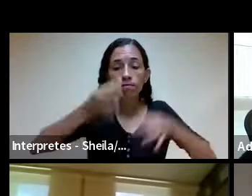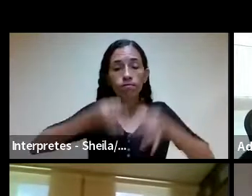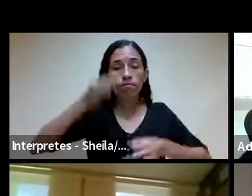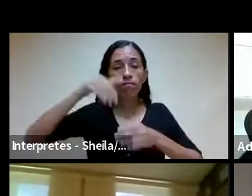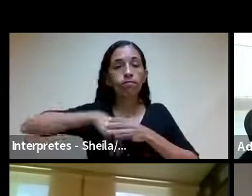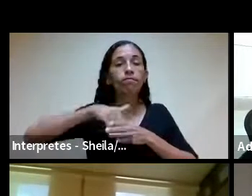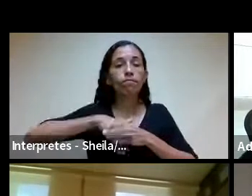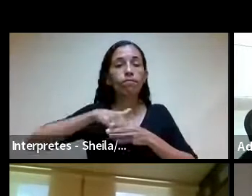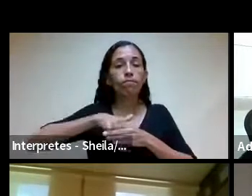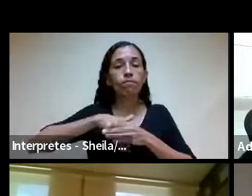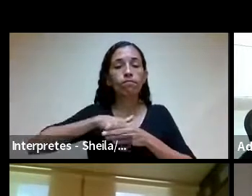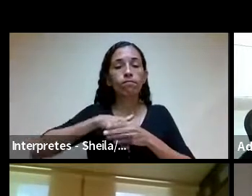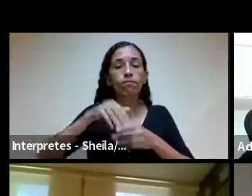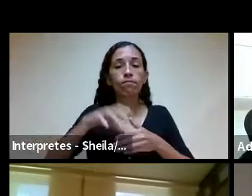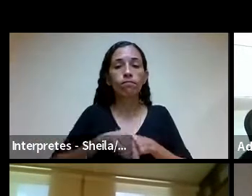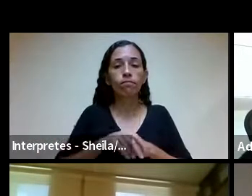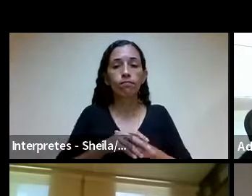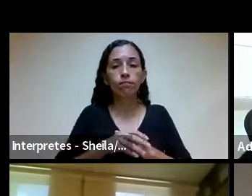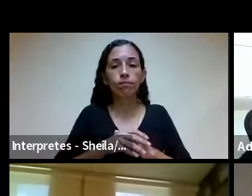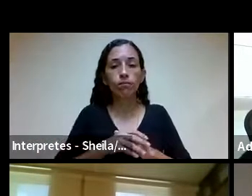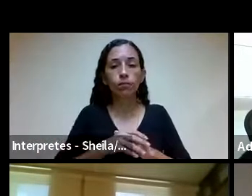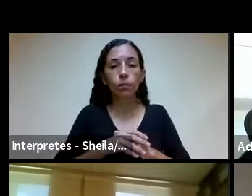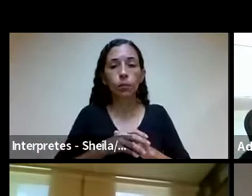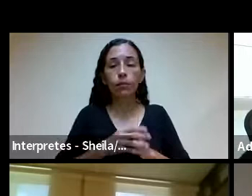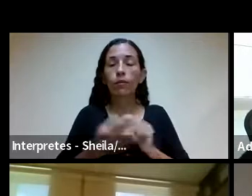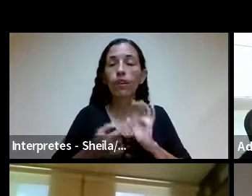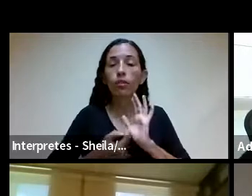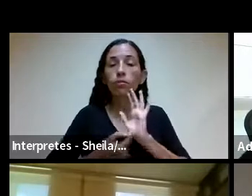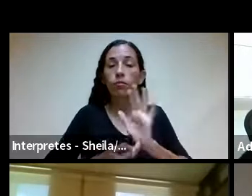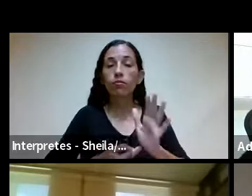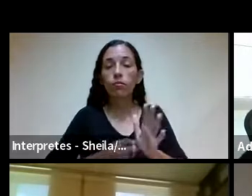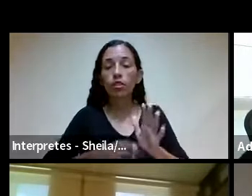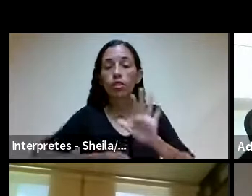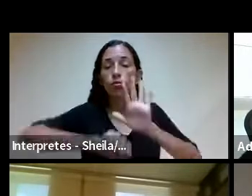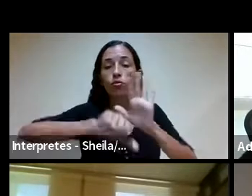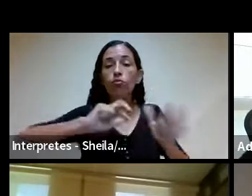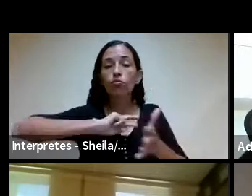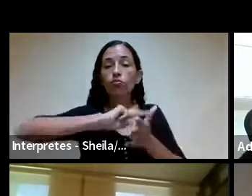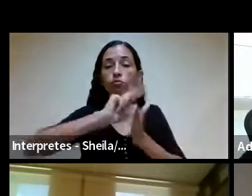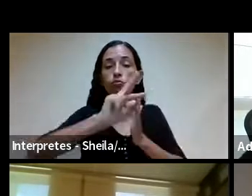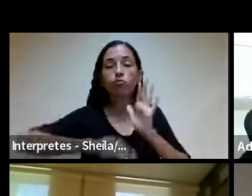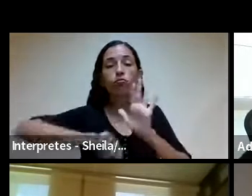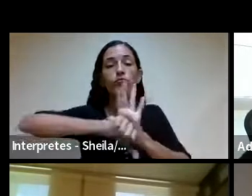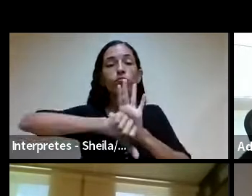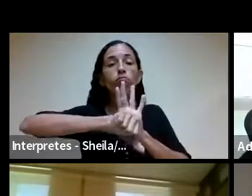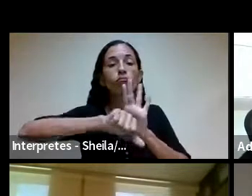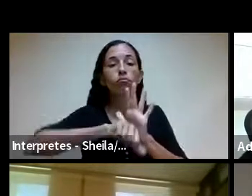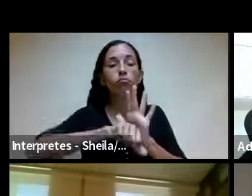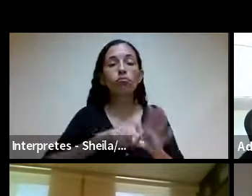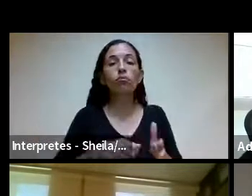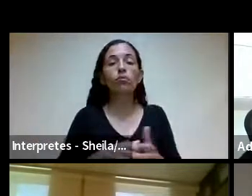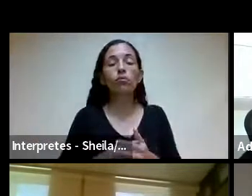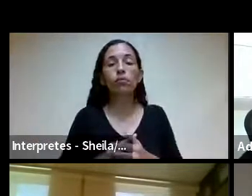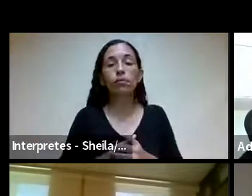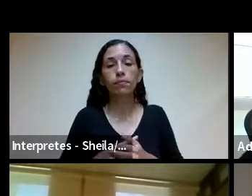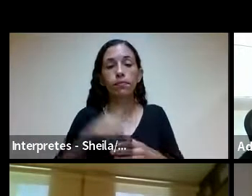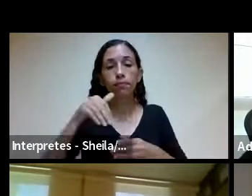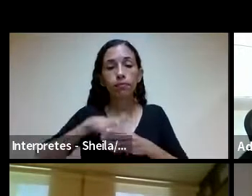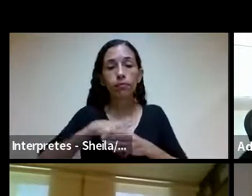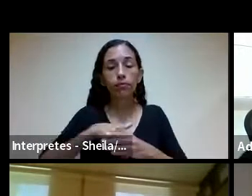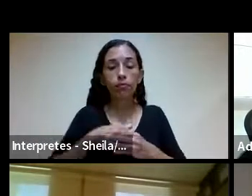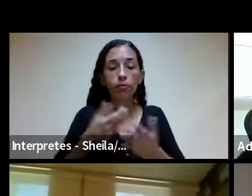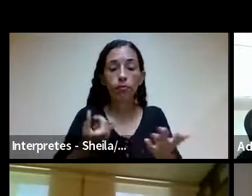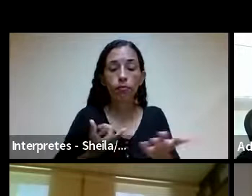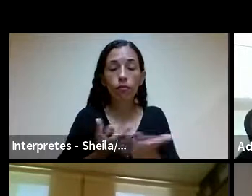aos recorridos os referidos ilícitos eleitorais por meio das seguintes condutas: a) entrega de valores